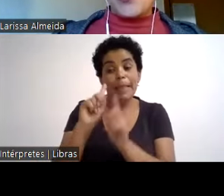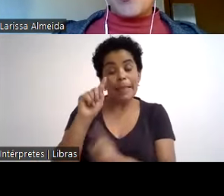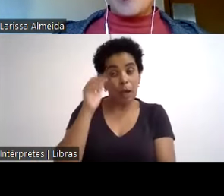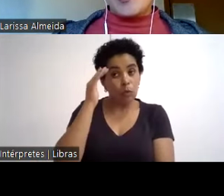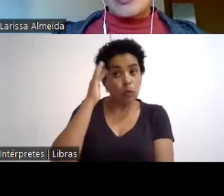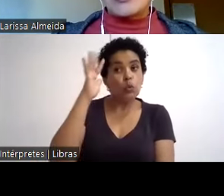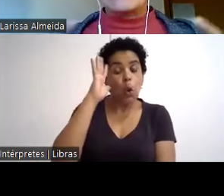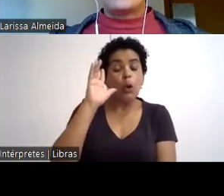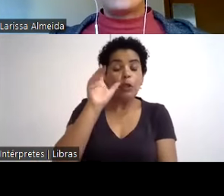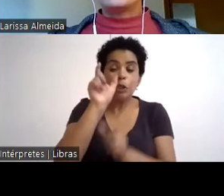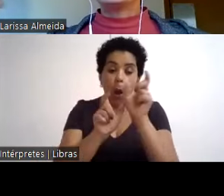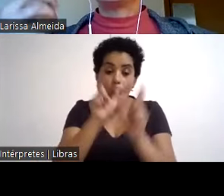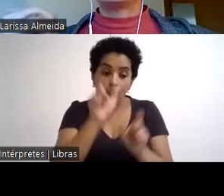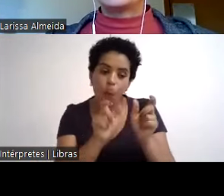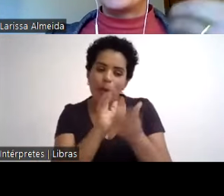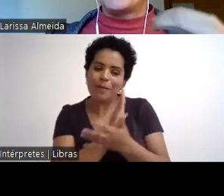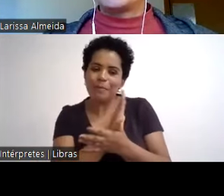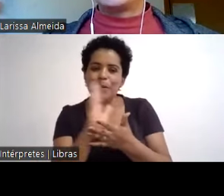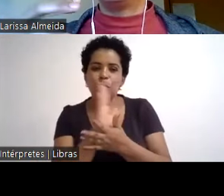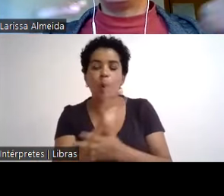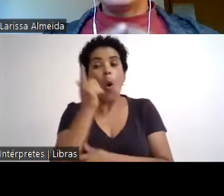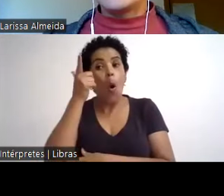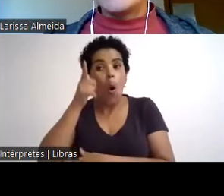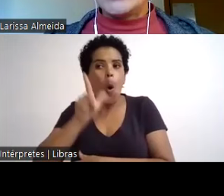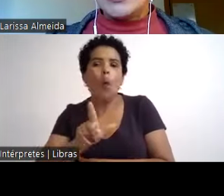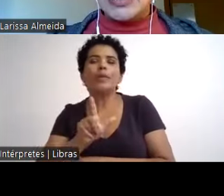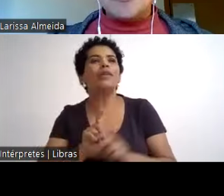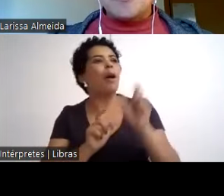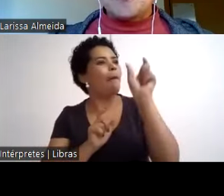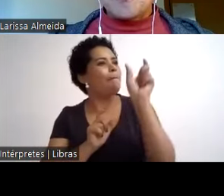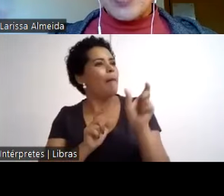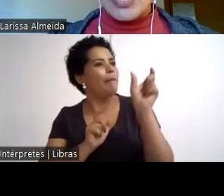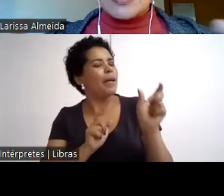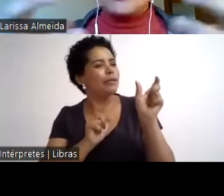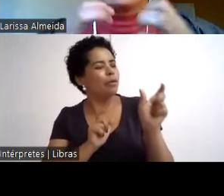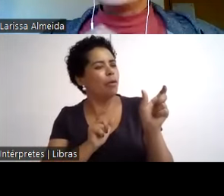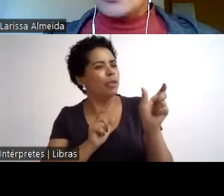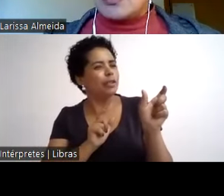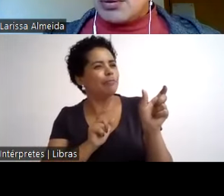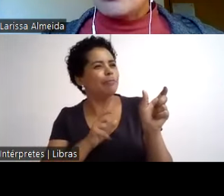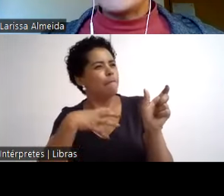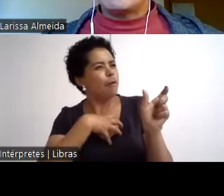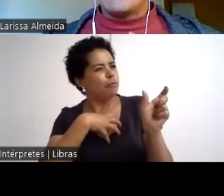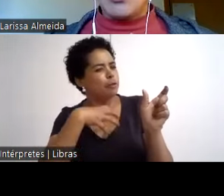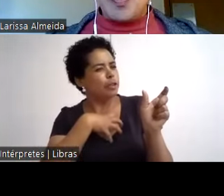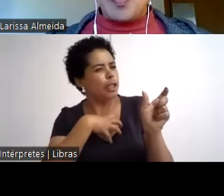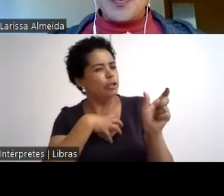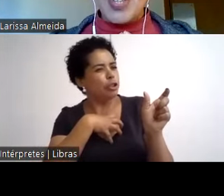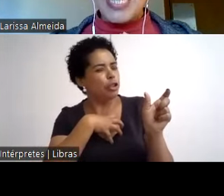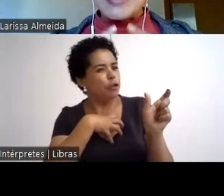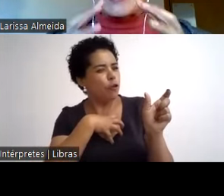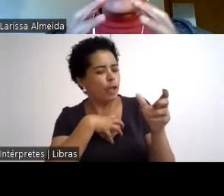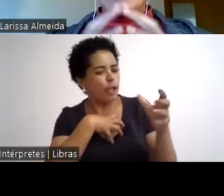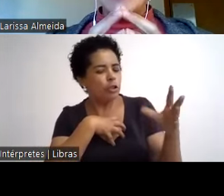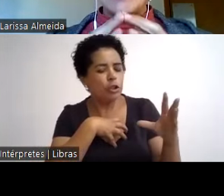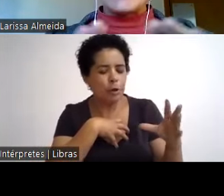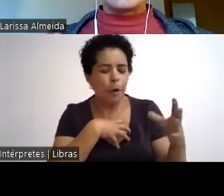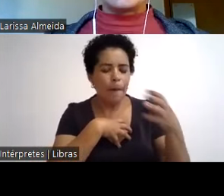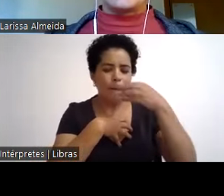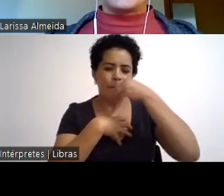alguns, outras pessoas vão se juntando ao grupo, e